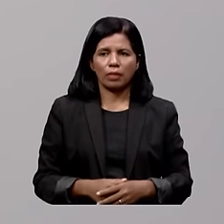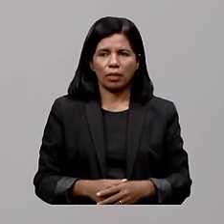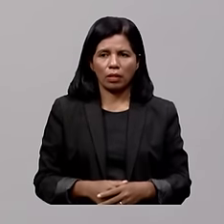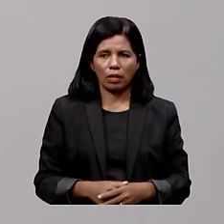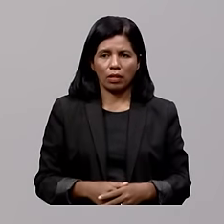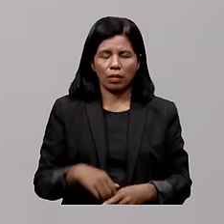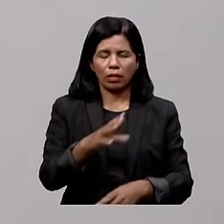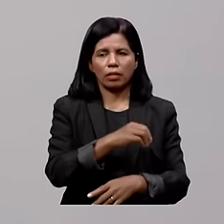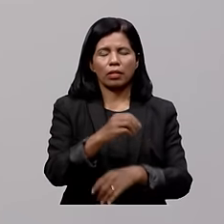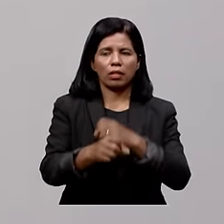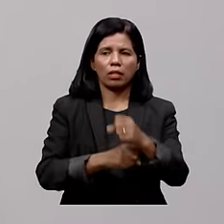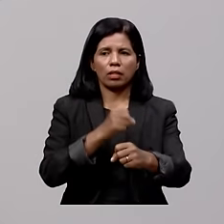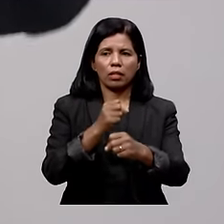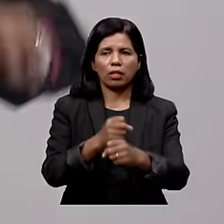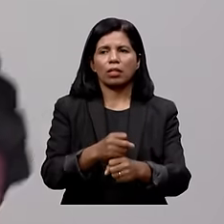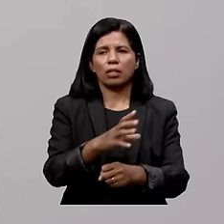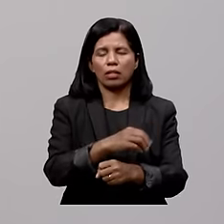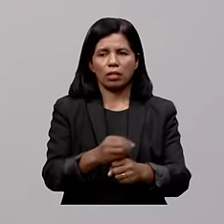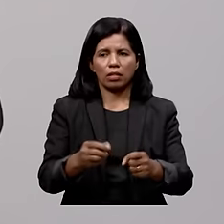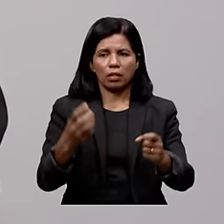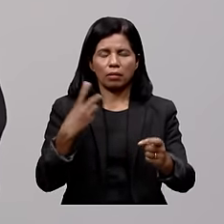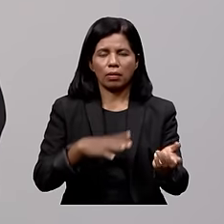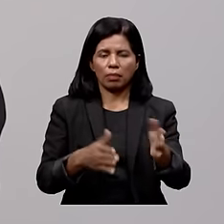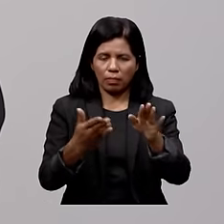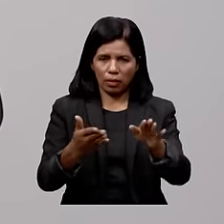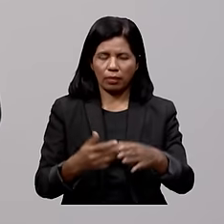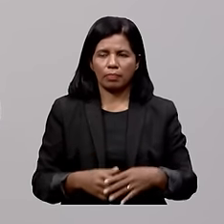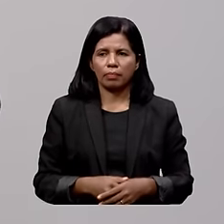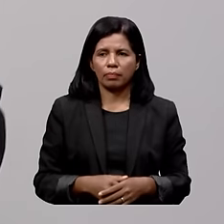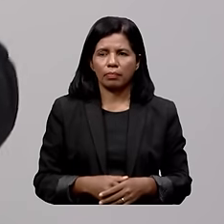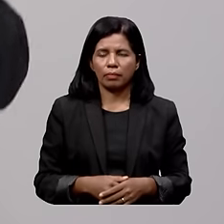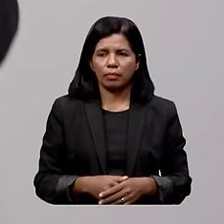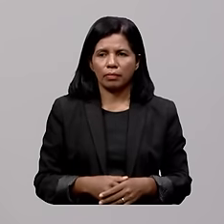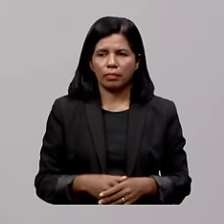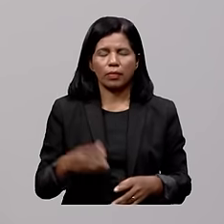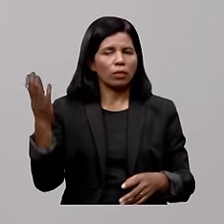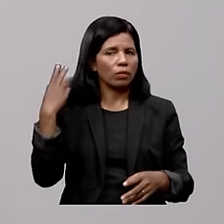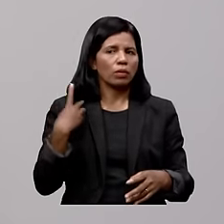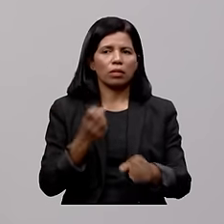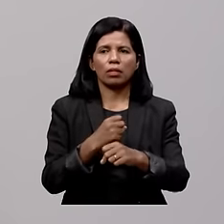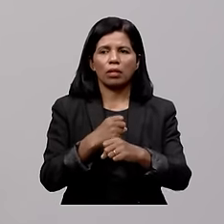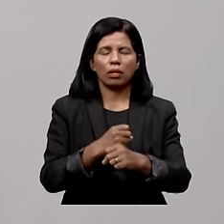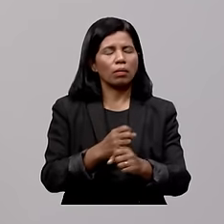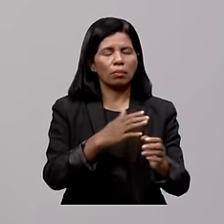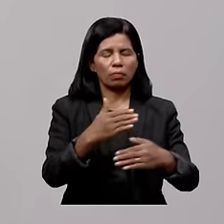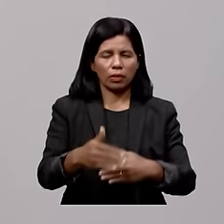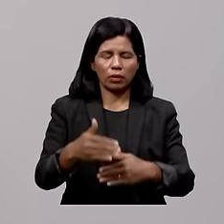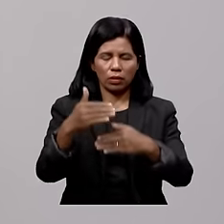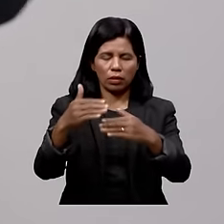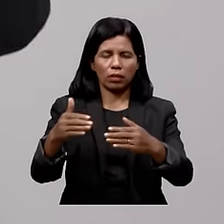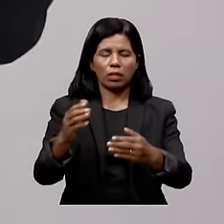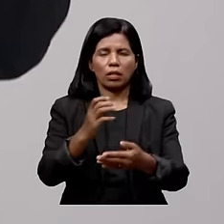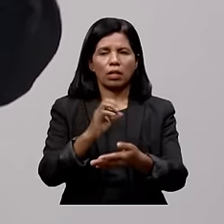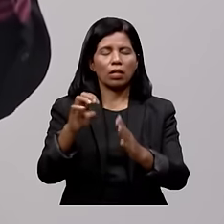60 e tal mil, segundo estatística, mas mate. Então, o que é o processo de reconciliação nesse estado